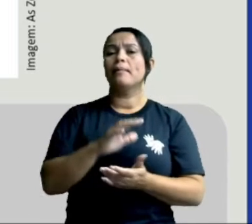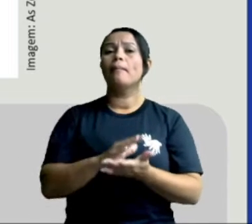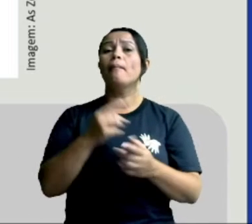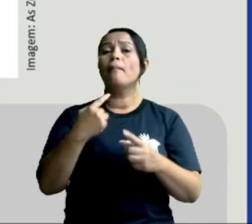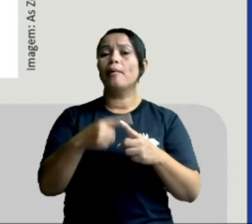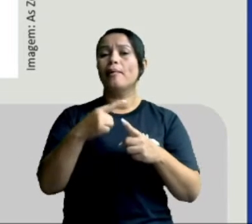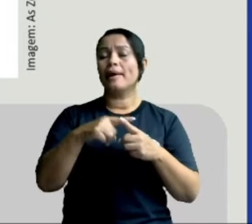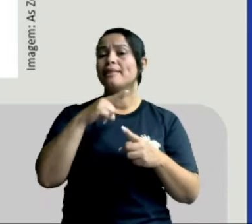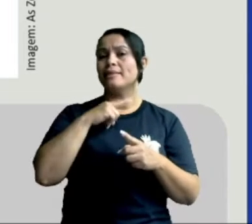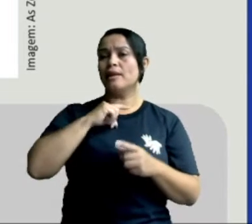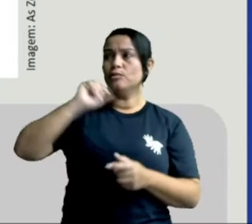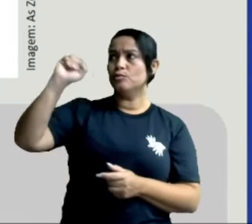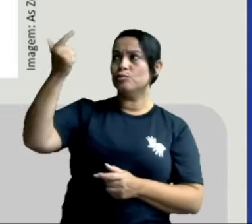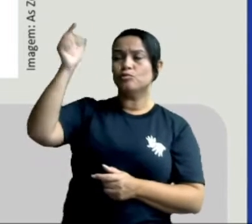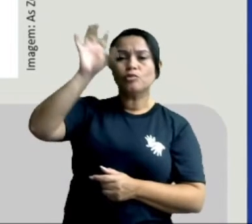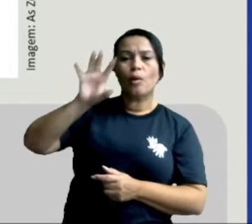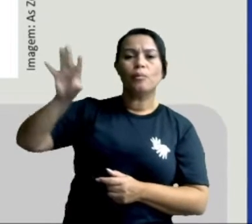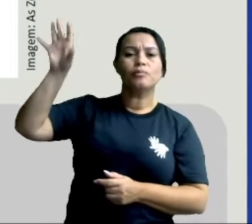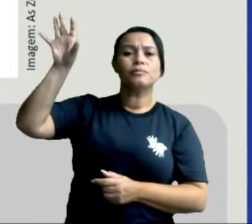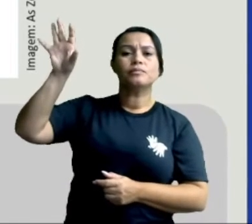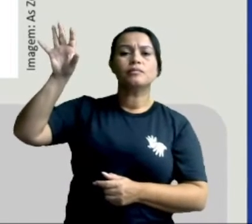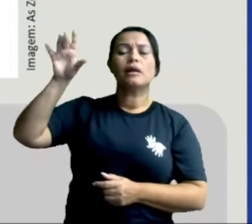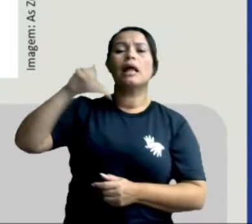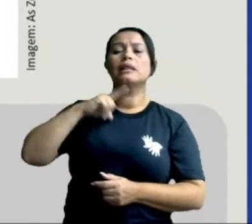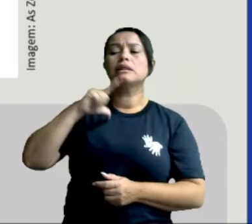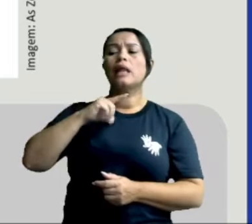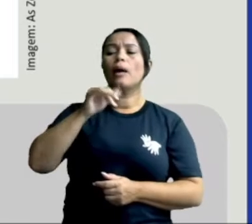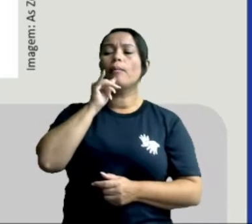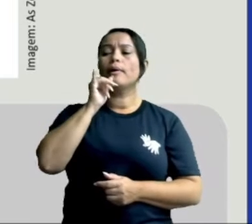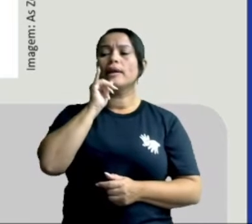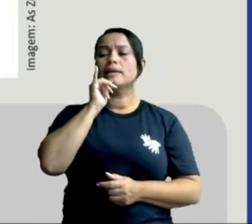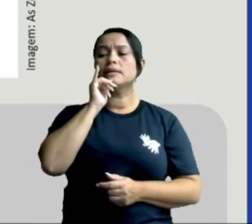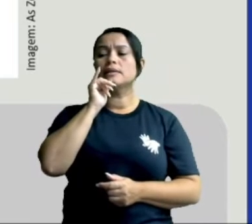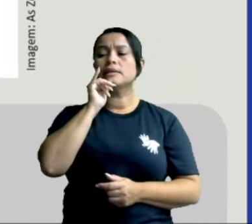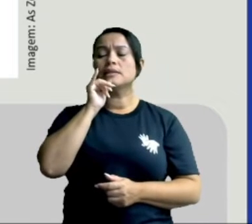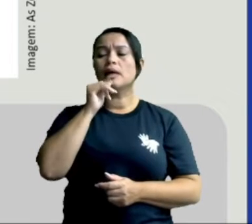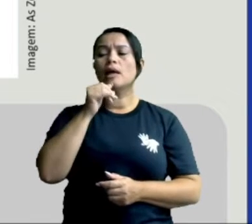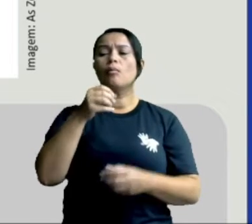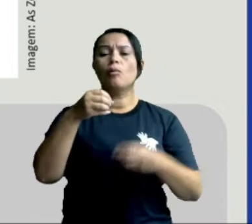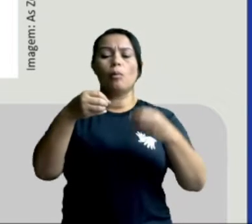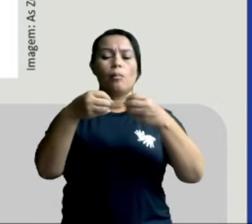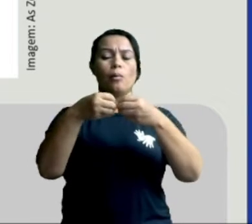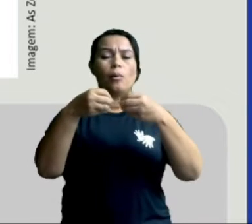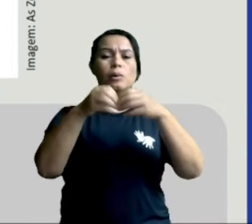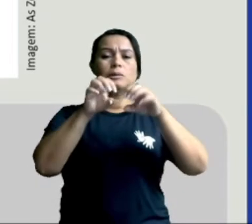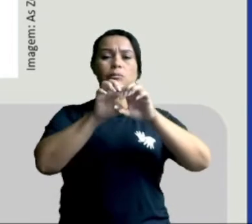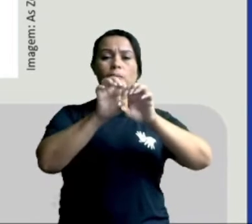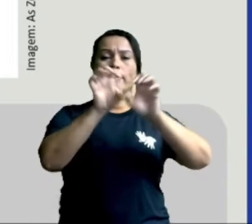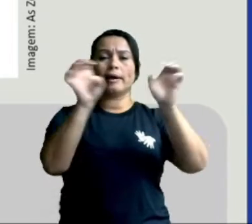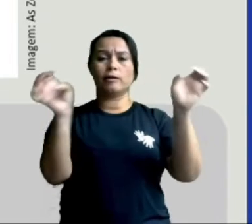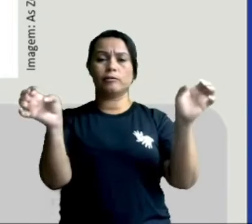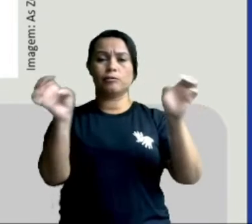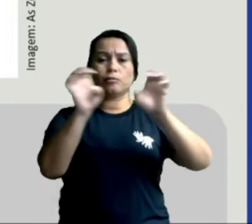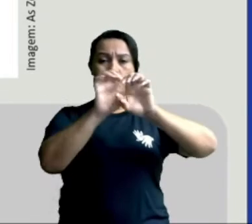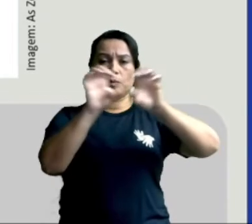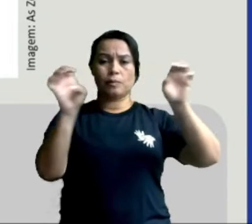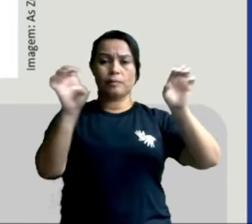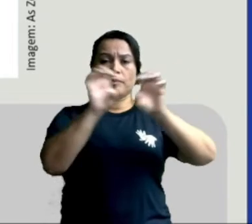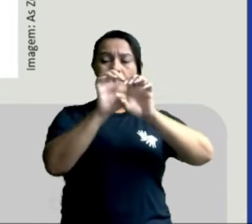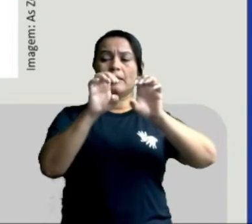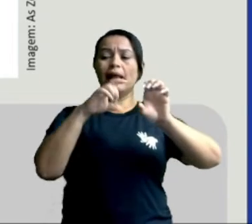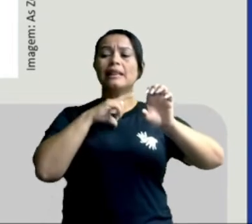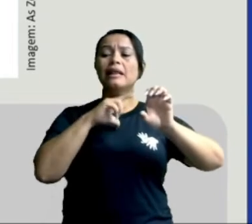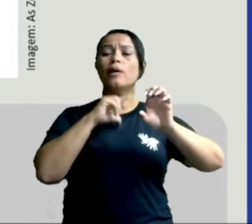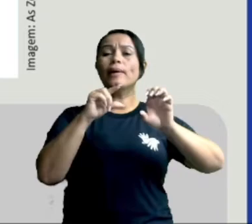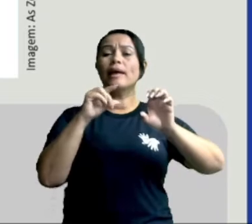devido à radiação solar né E aí na parte central próximo ao Equador na linha do Equador Você